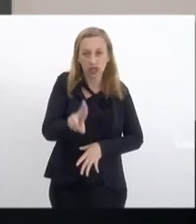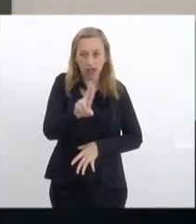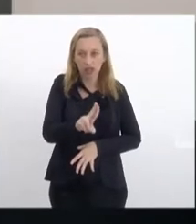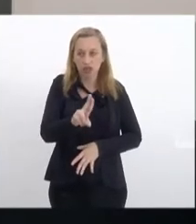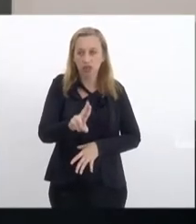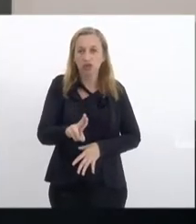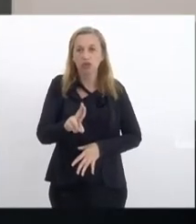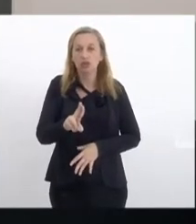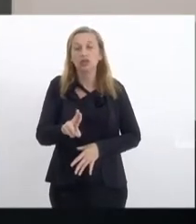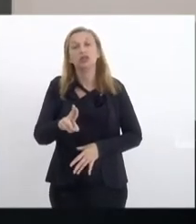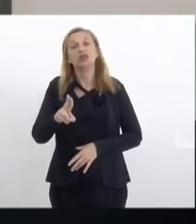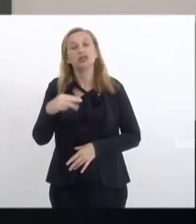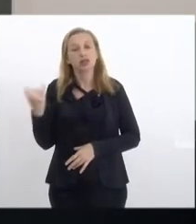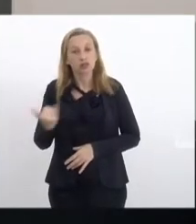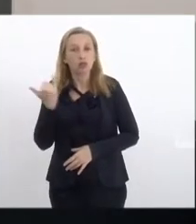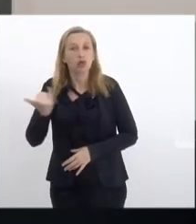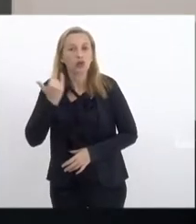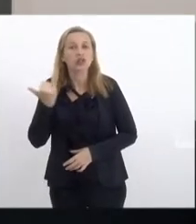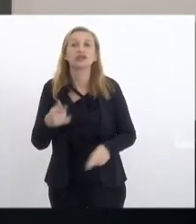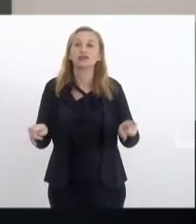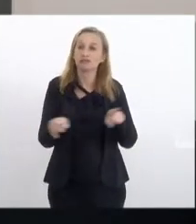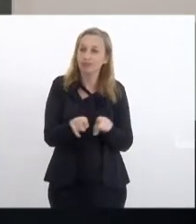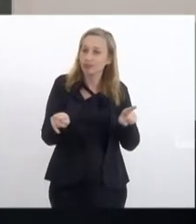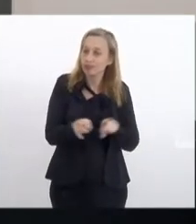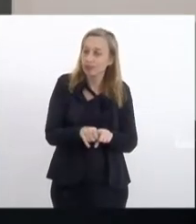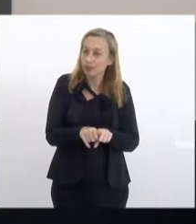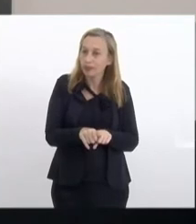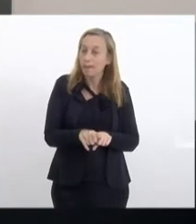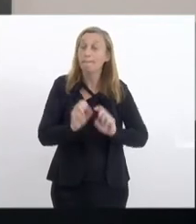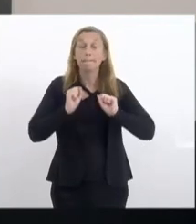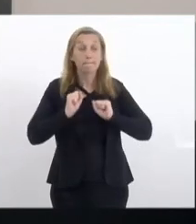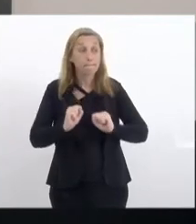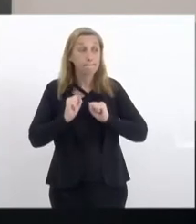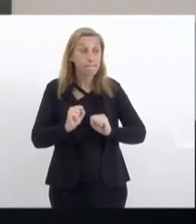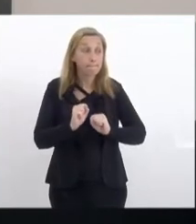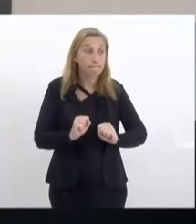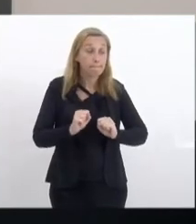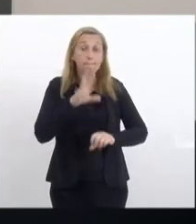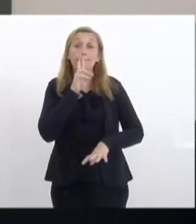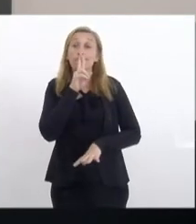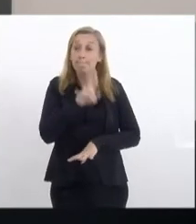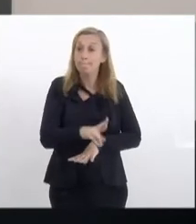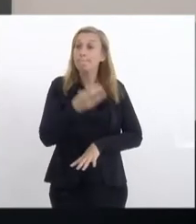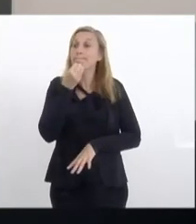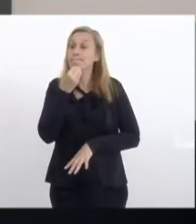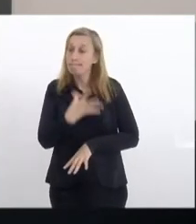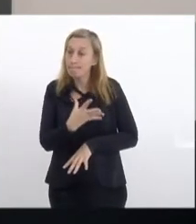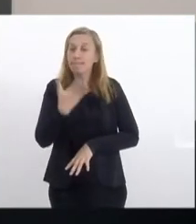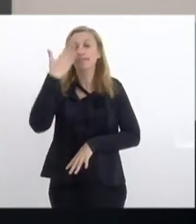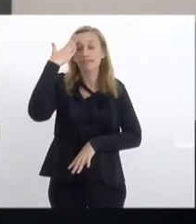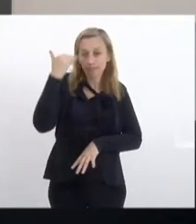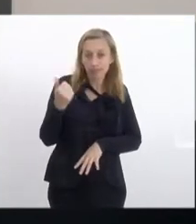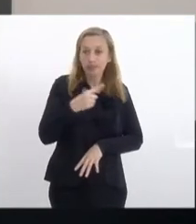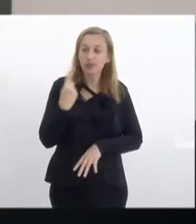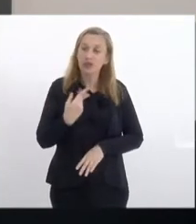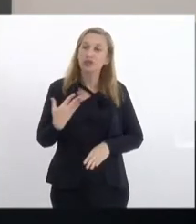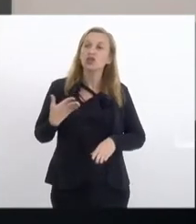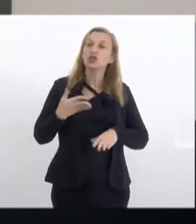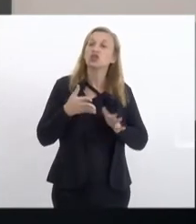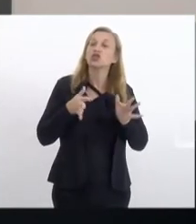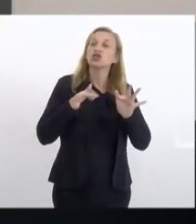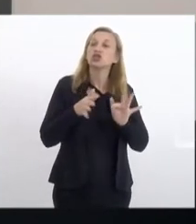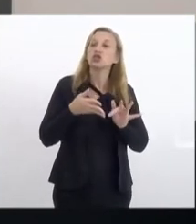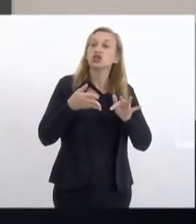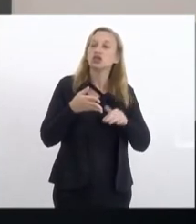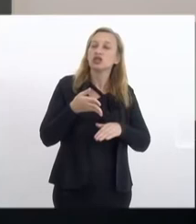forma muito precisa e também possamos obter resultados. Nós sabemos que nós estamos chegando no final de mais